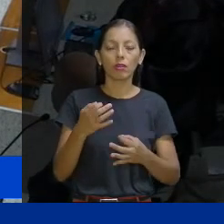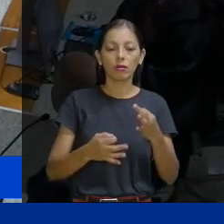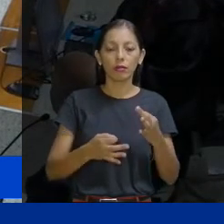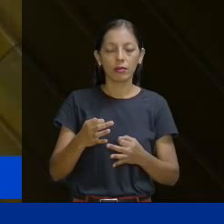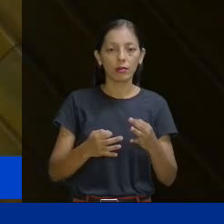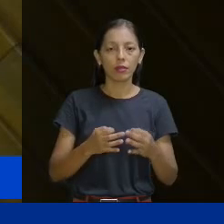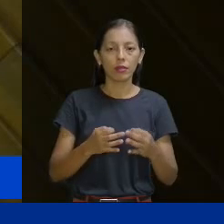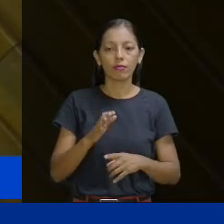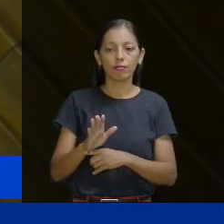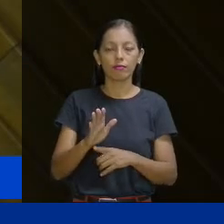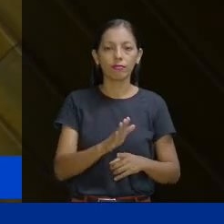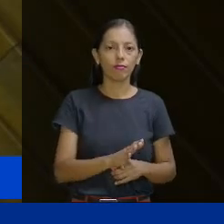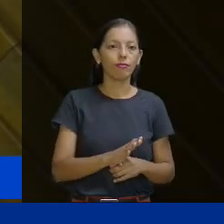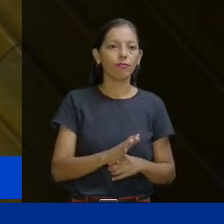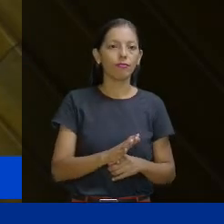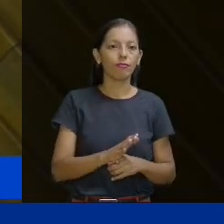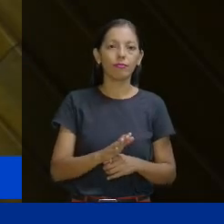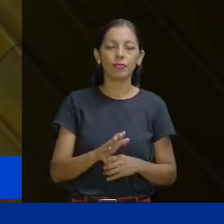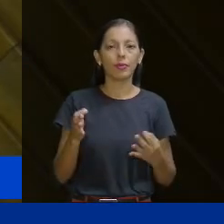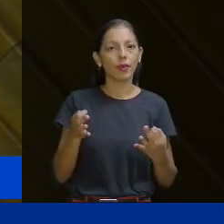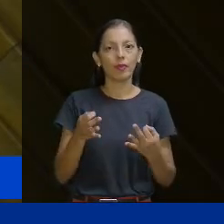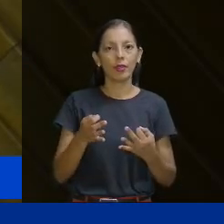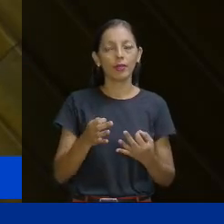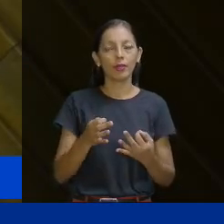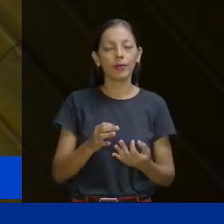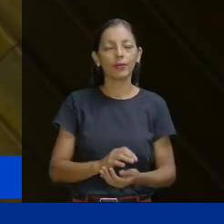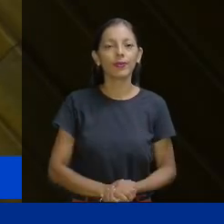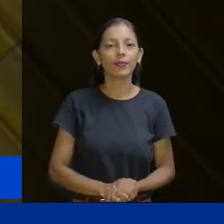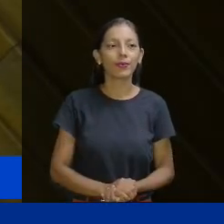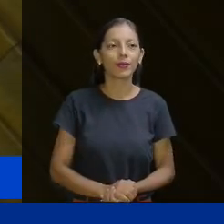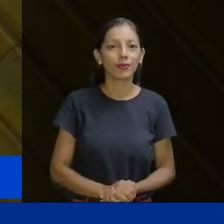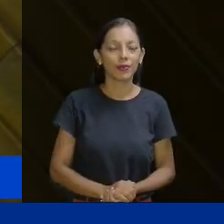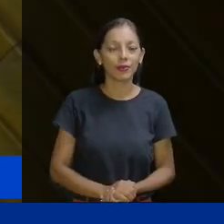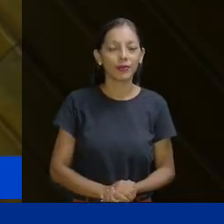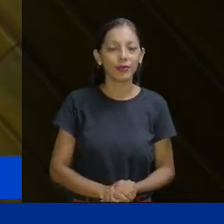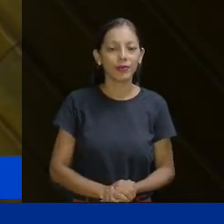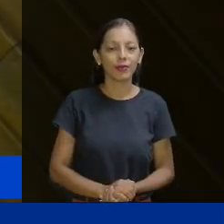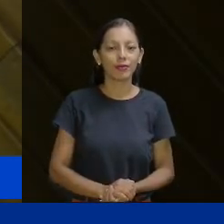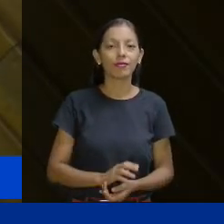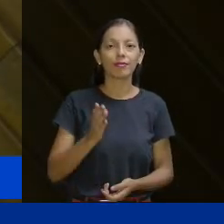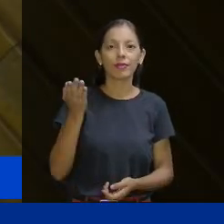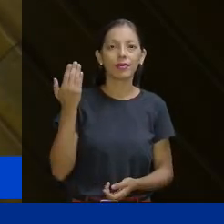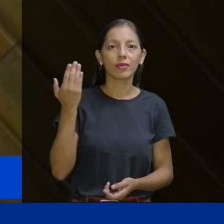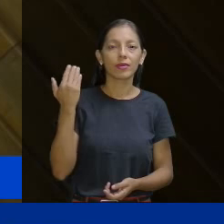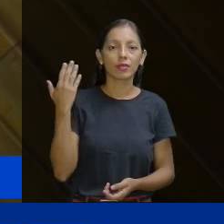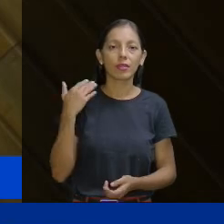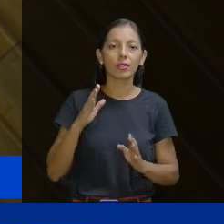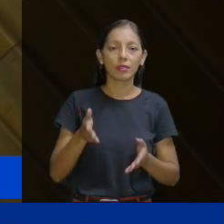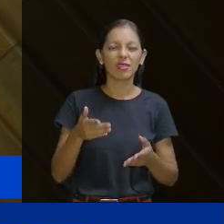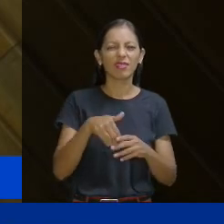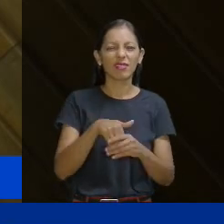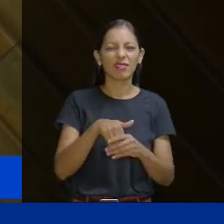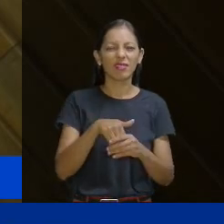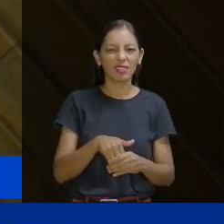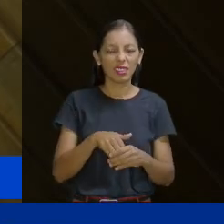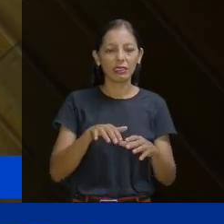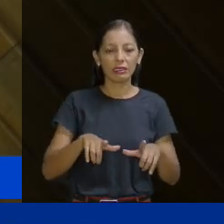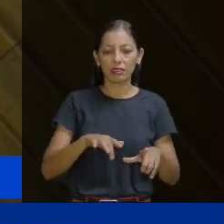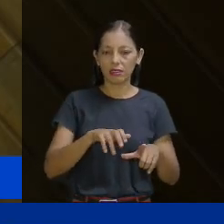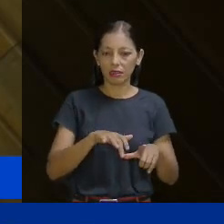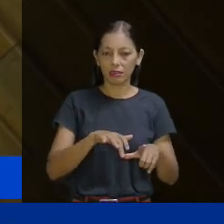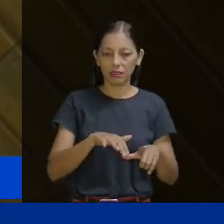brilhantismo o seu papel. Nós passamos por eleições muito complicadas. Eu